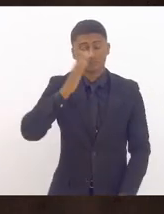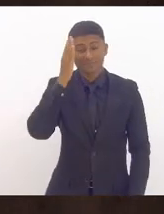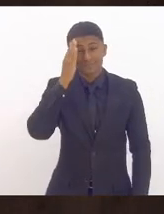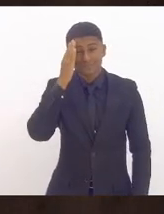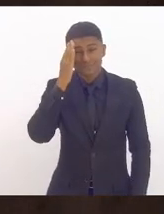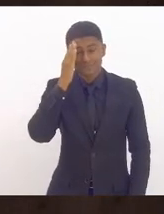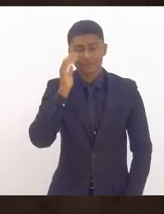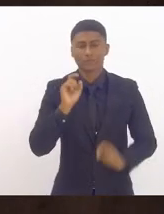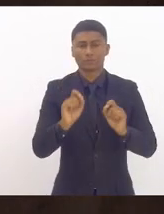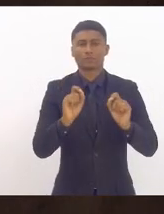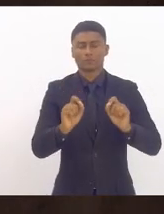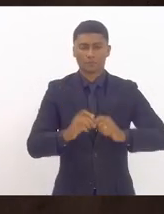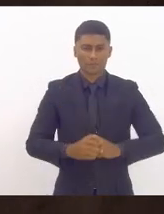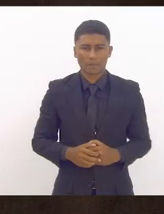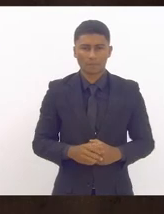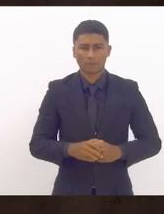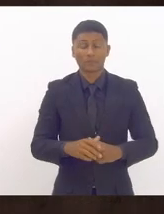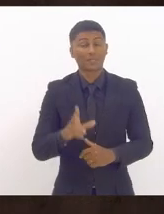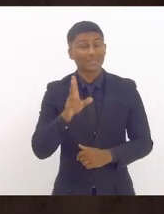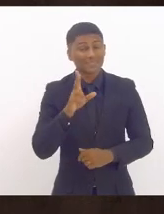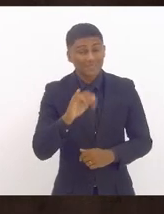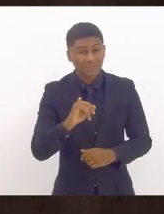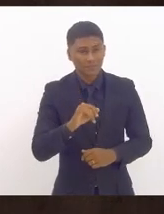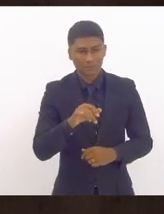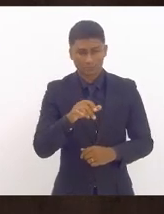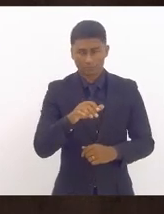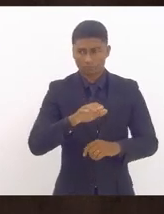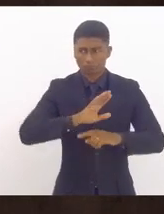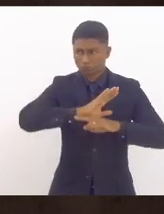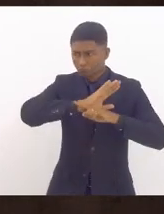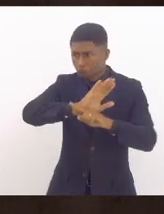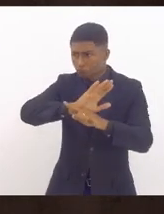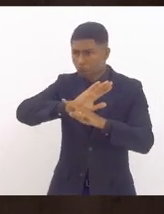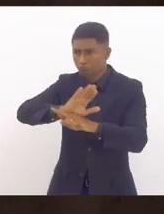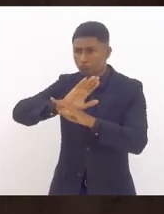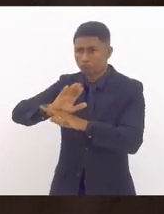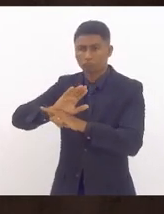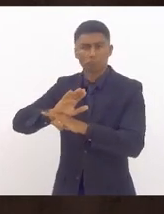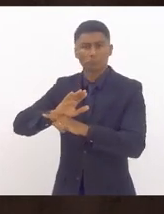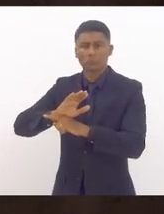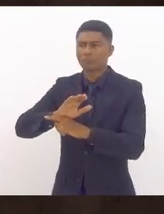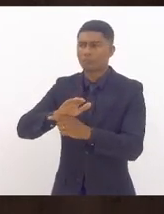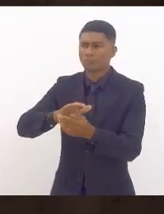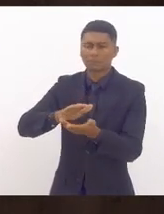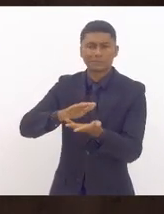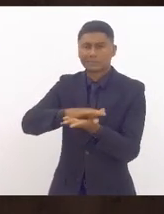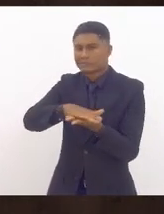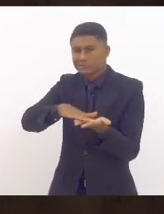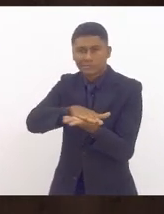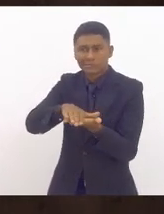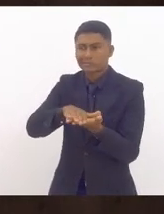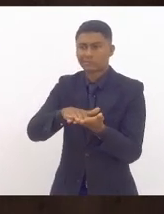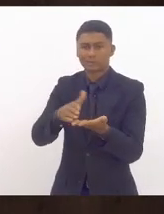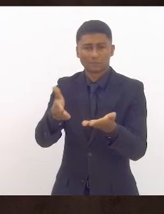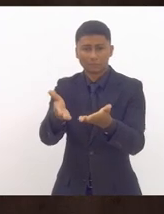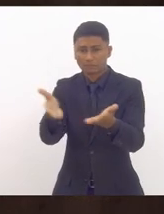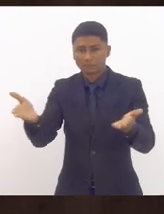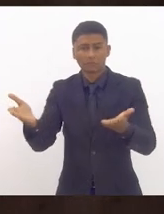não dermos oportunidade, abrimos portas de oportunidade para a nossa